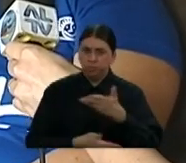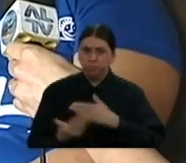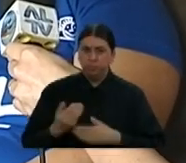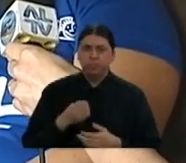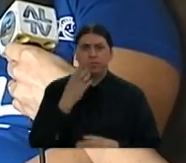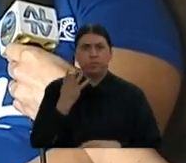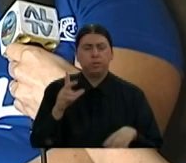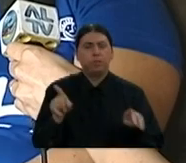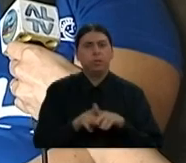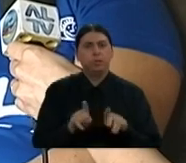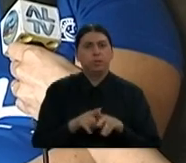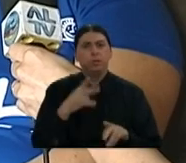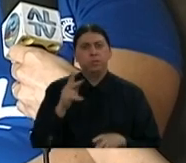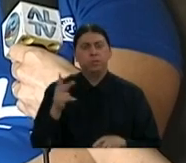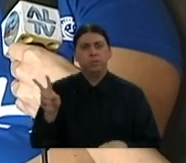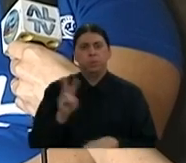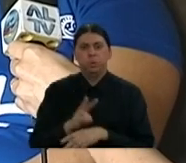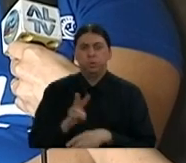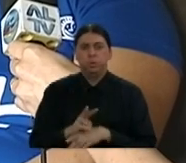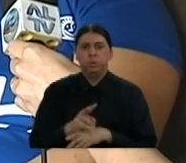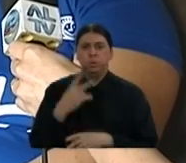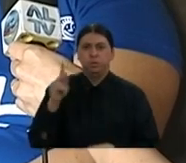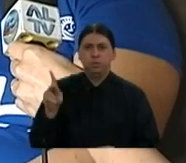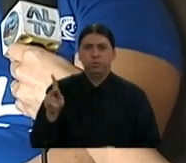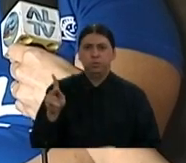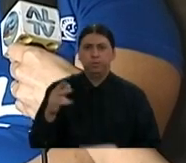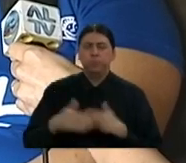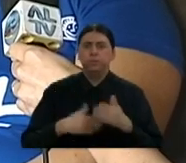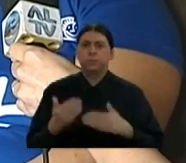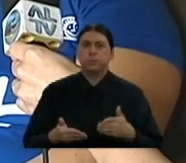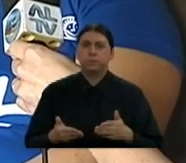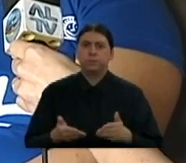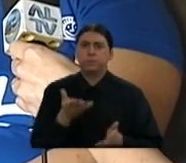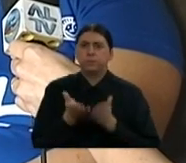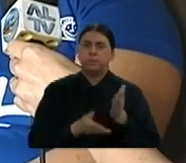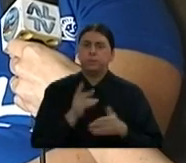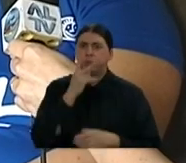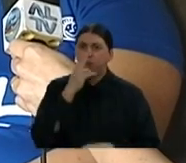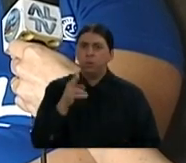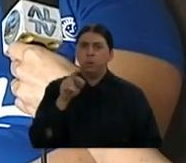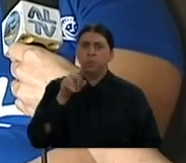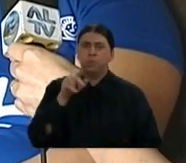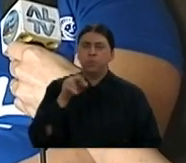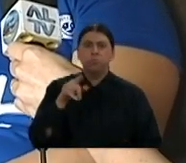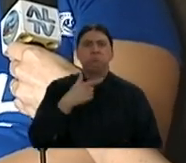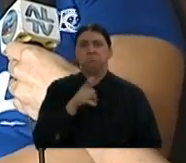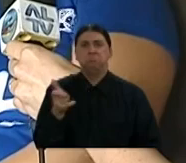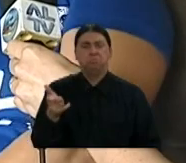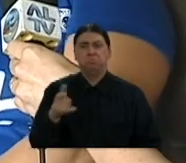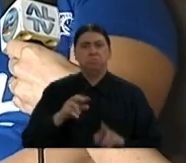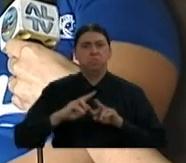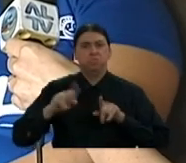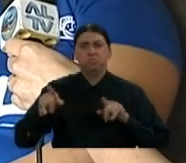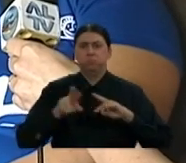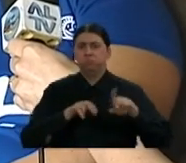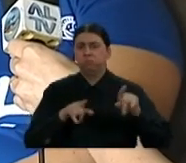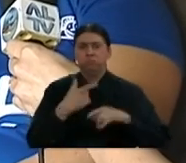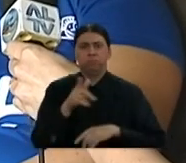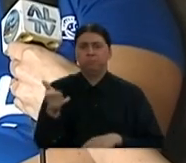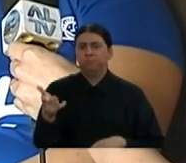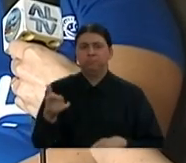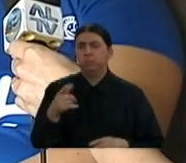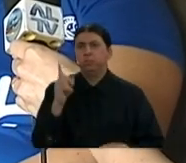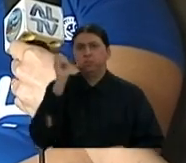e todos eles cuidam bem dela então eles se tratam como irmãos mesmo assim não têm muitas dificuldades na